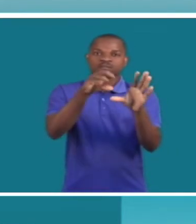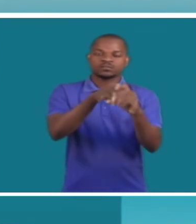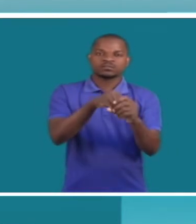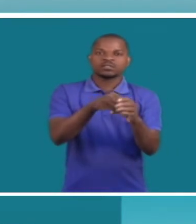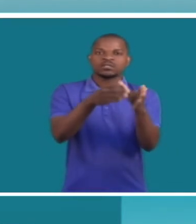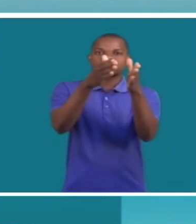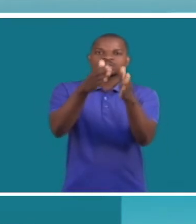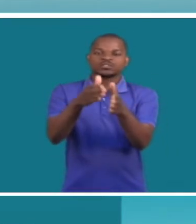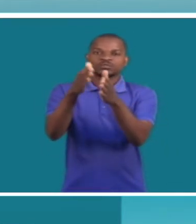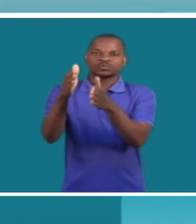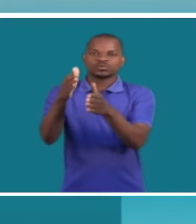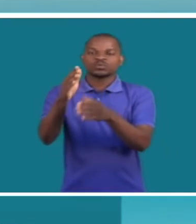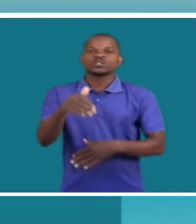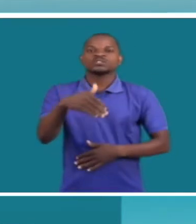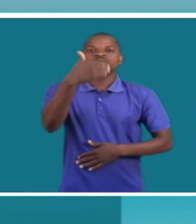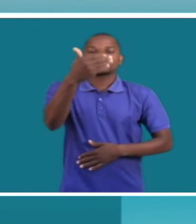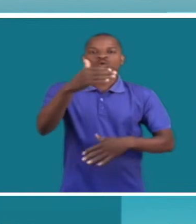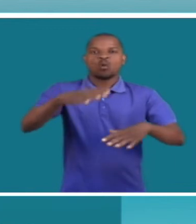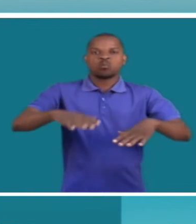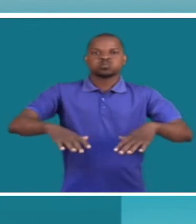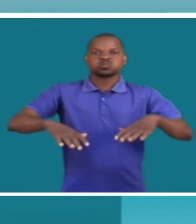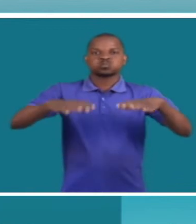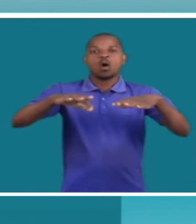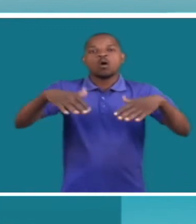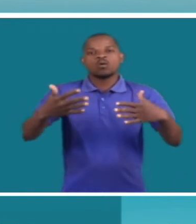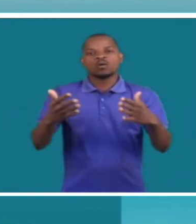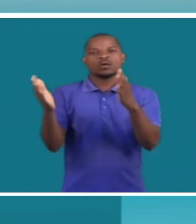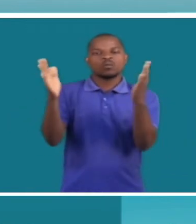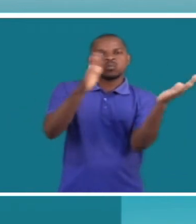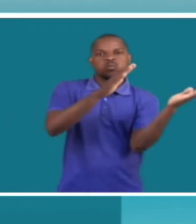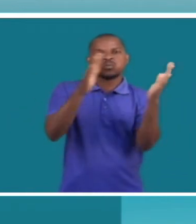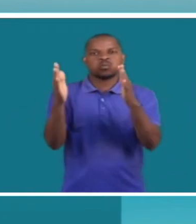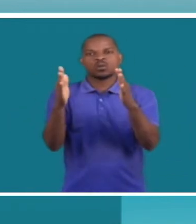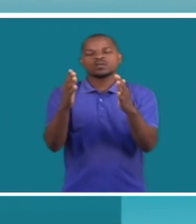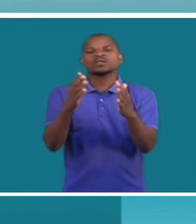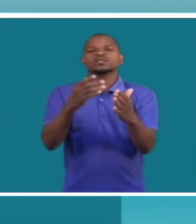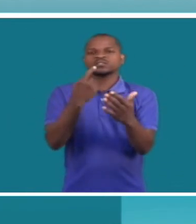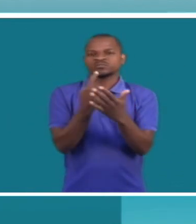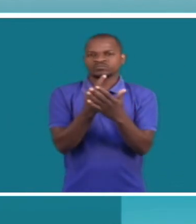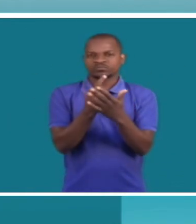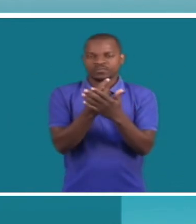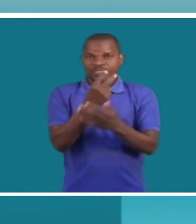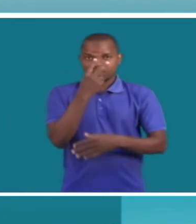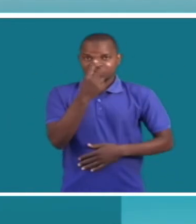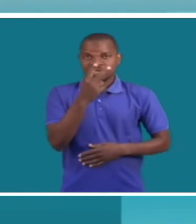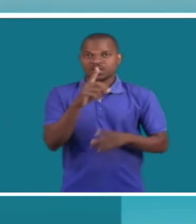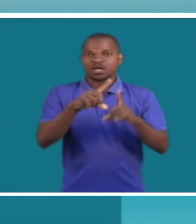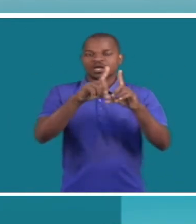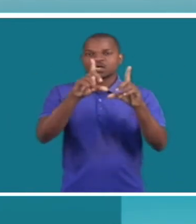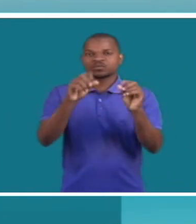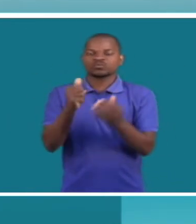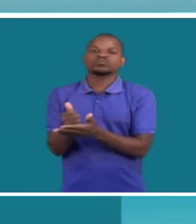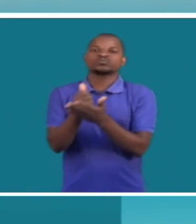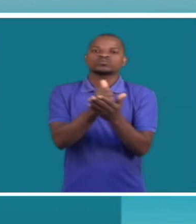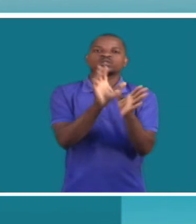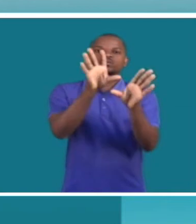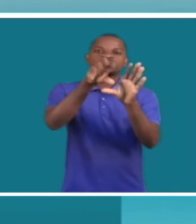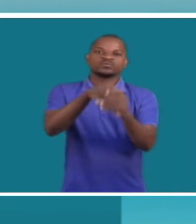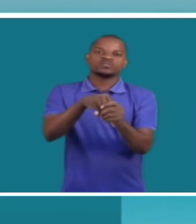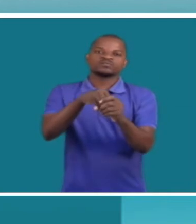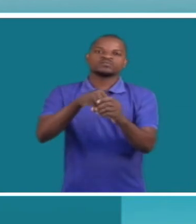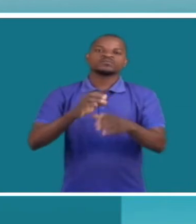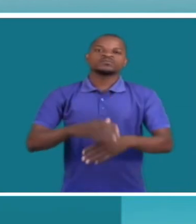integração das pessoas do período pós-cheias ou do período pós-siclônio está a considerar a perspectiva de uma